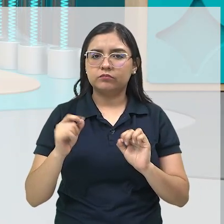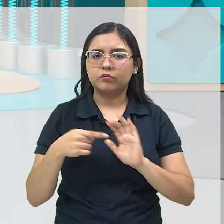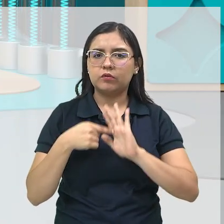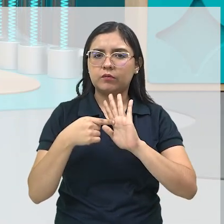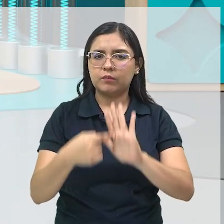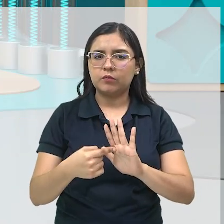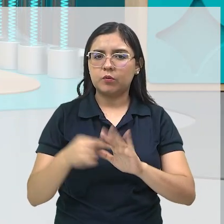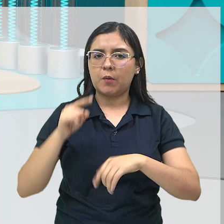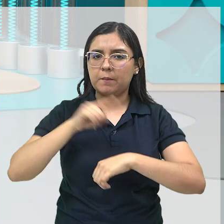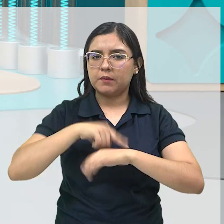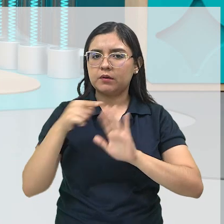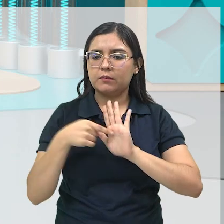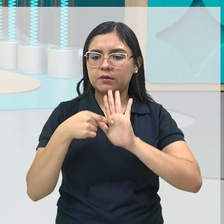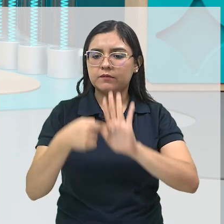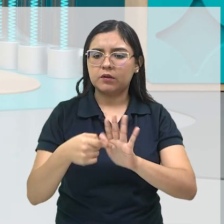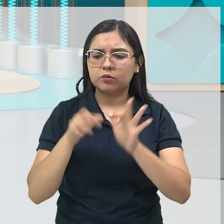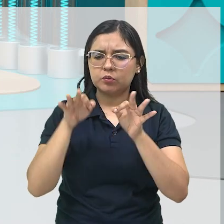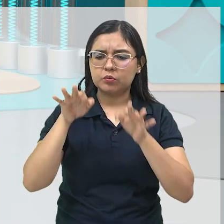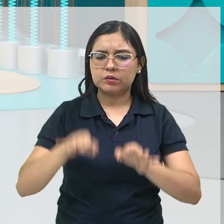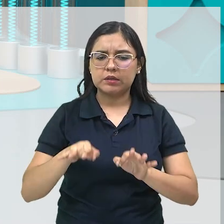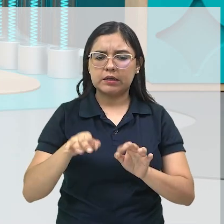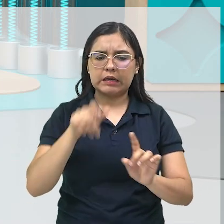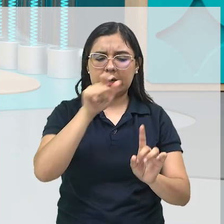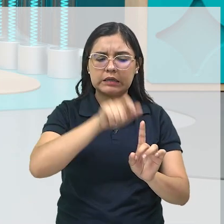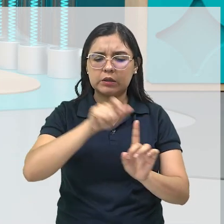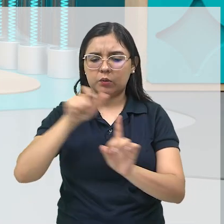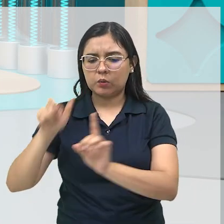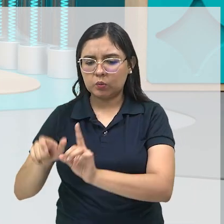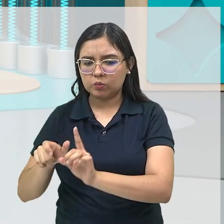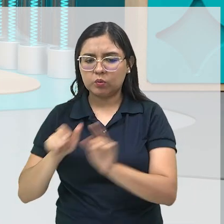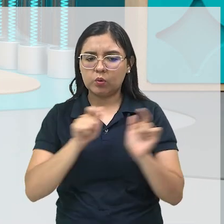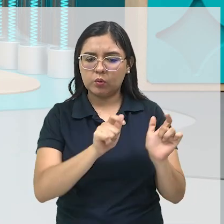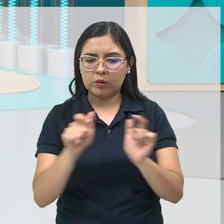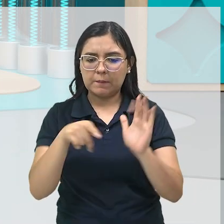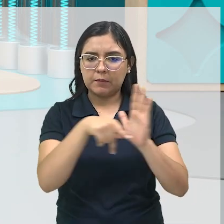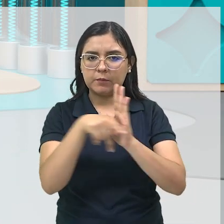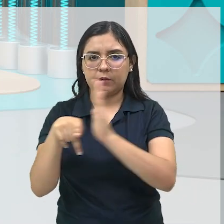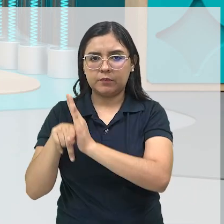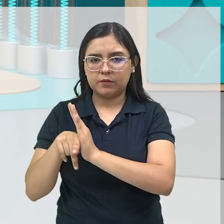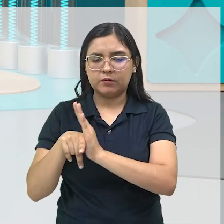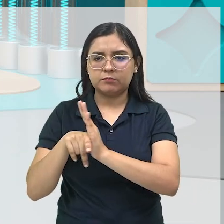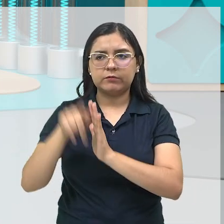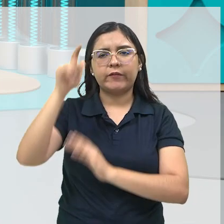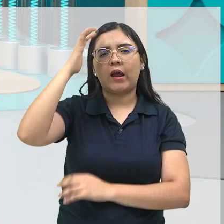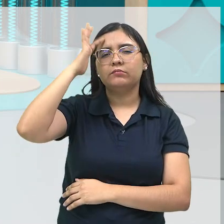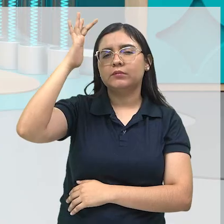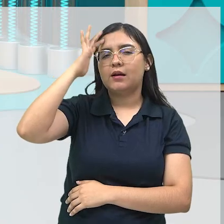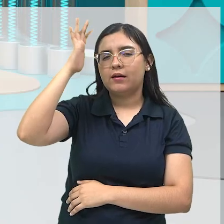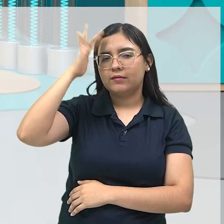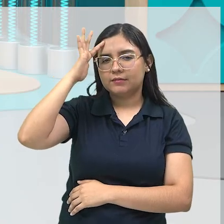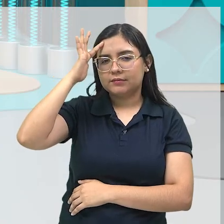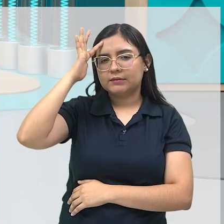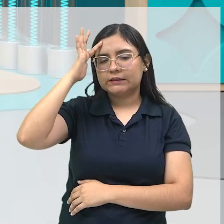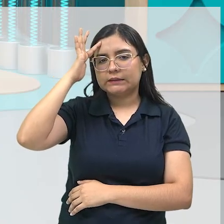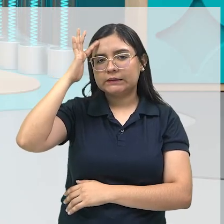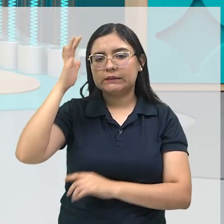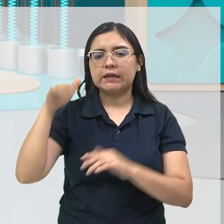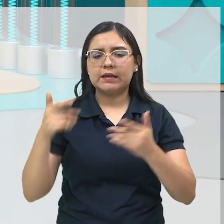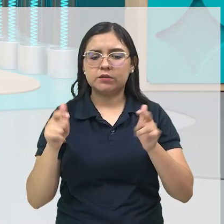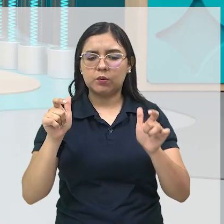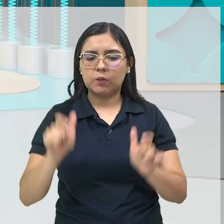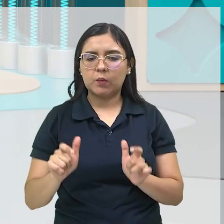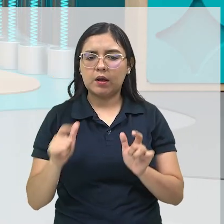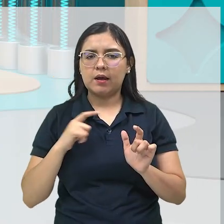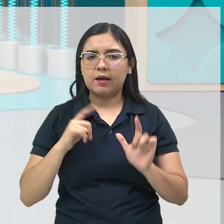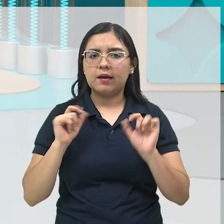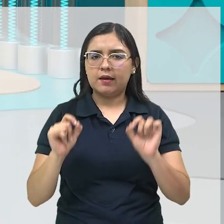na cena? Quando cada um tiver posicionado? É essa ambientação? É esse